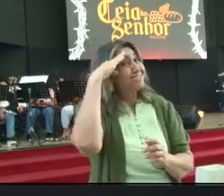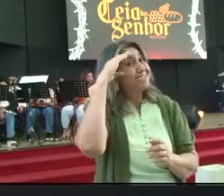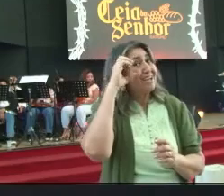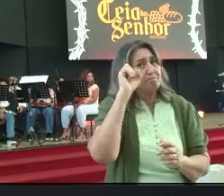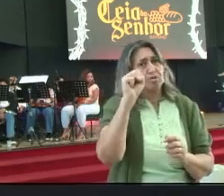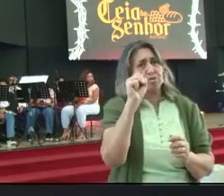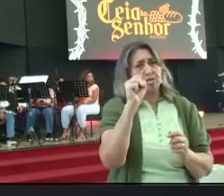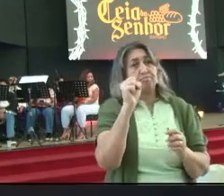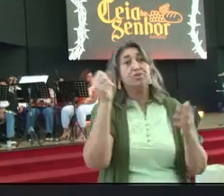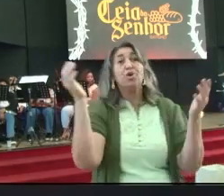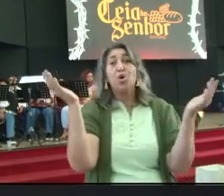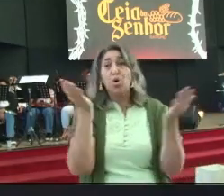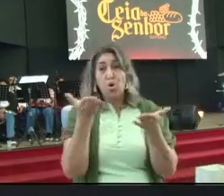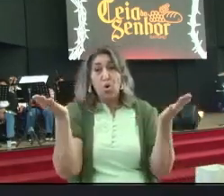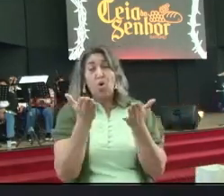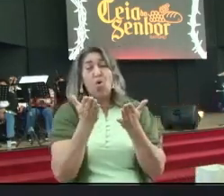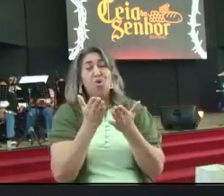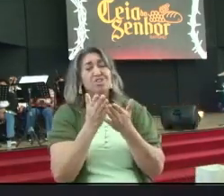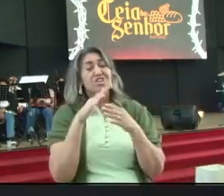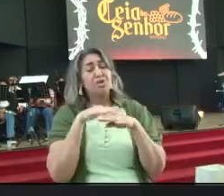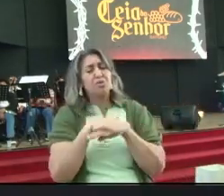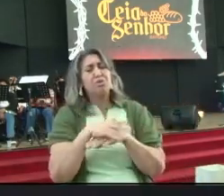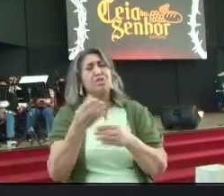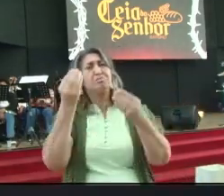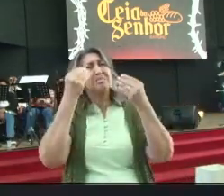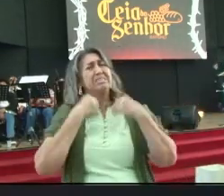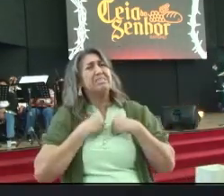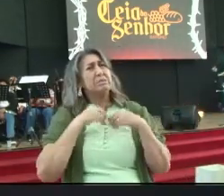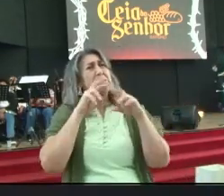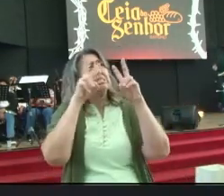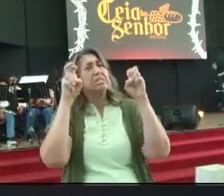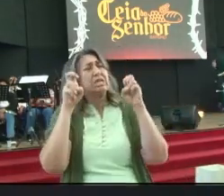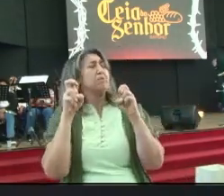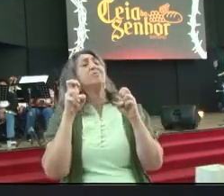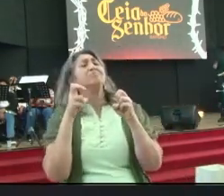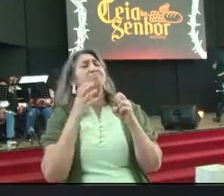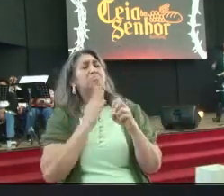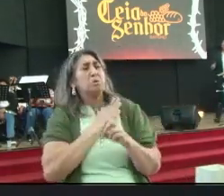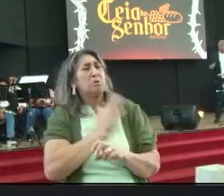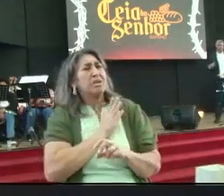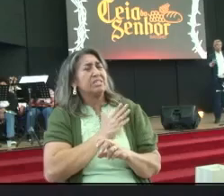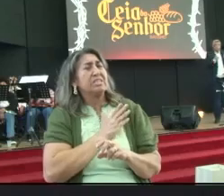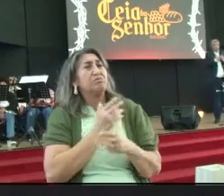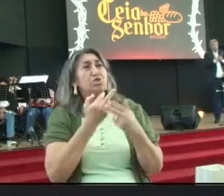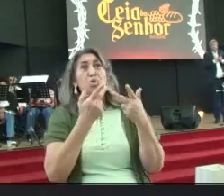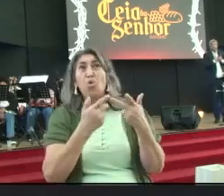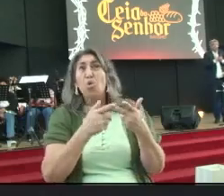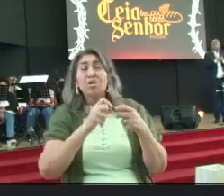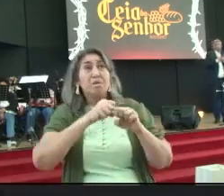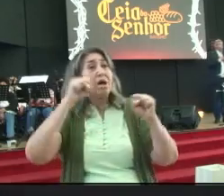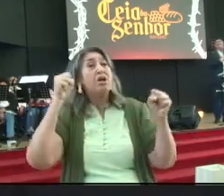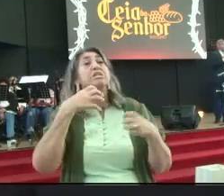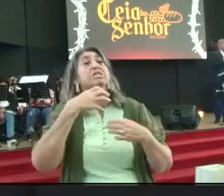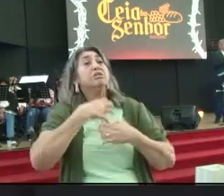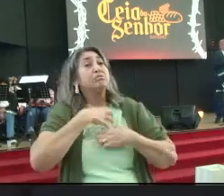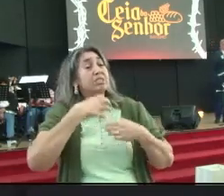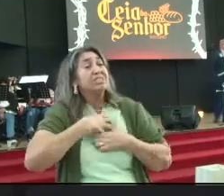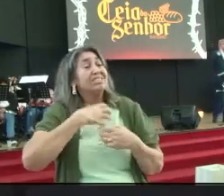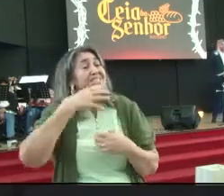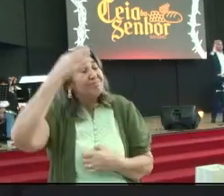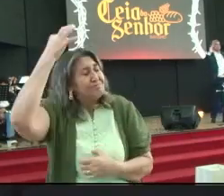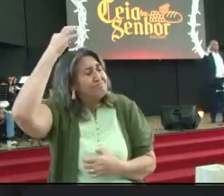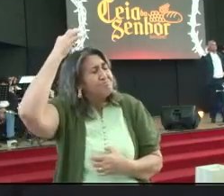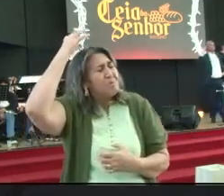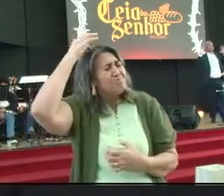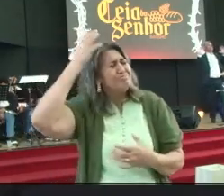Hoje à noite Deus colocou no meu coração essa série, Coisas Maiores. Porque eu sinto no meu espírito que Deus